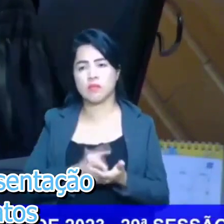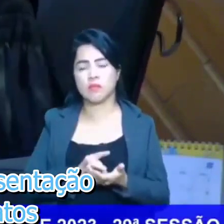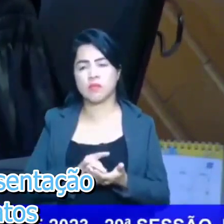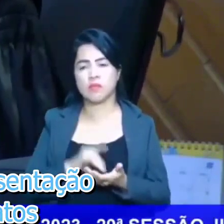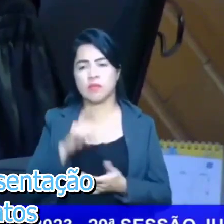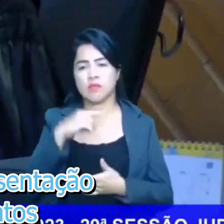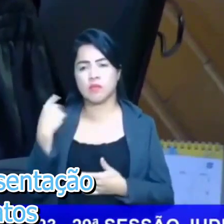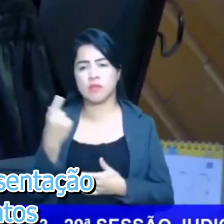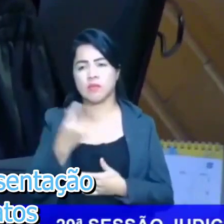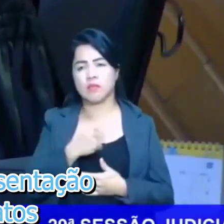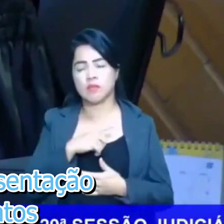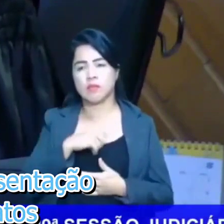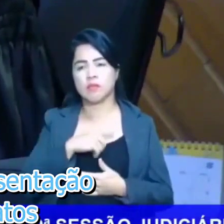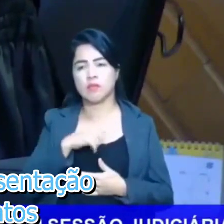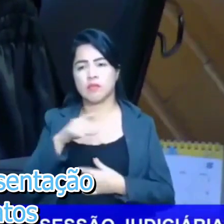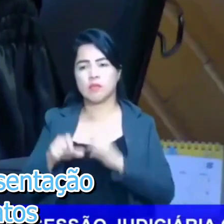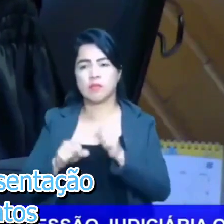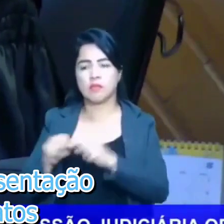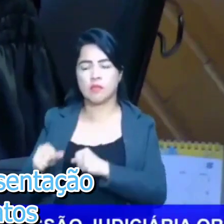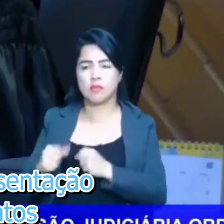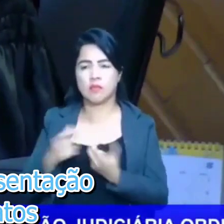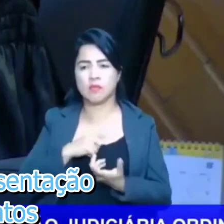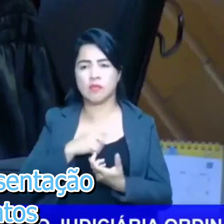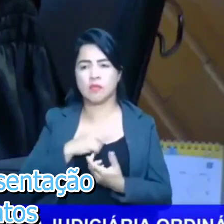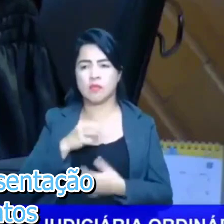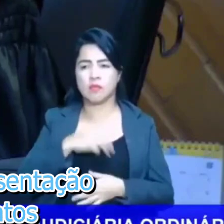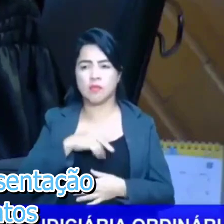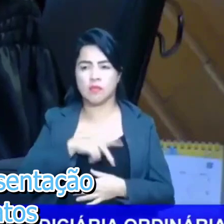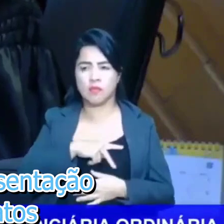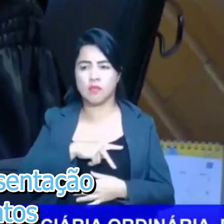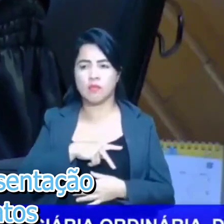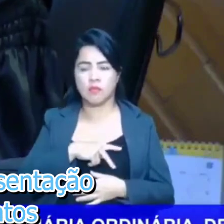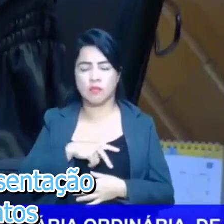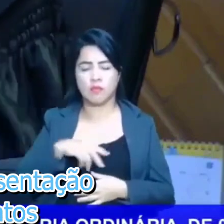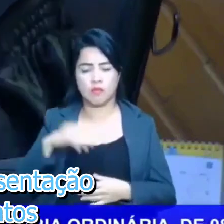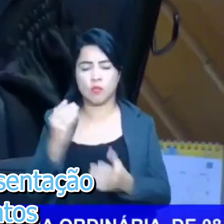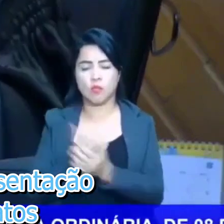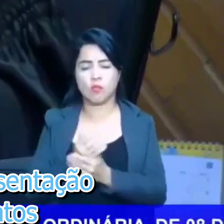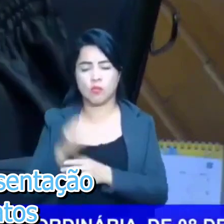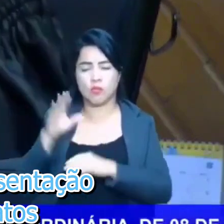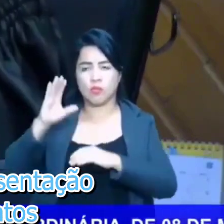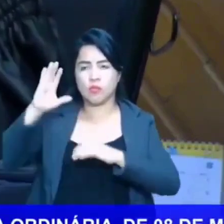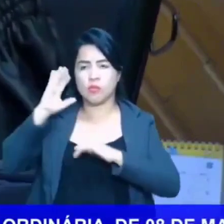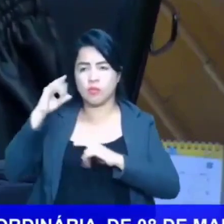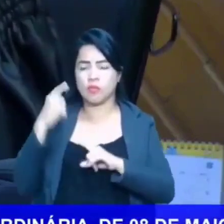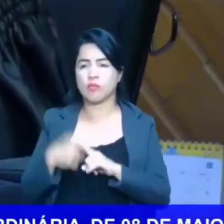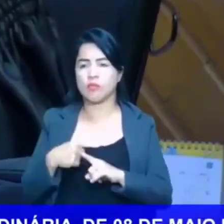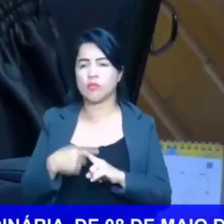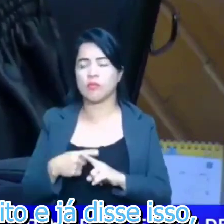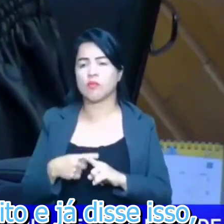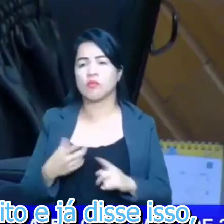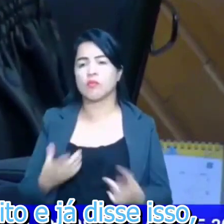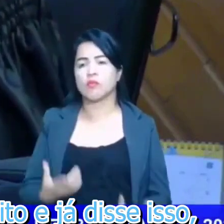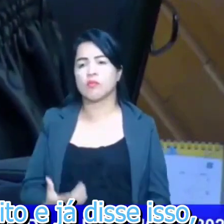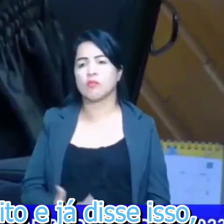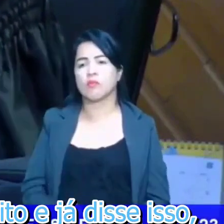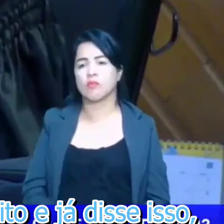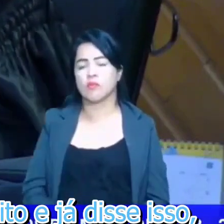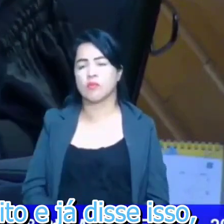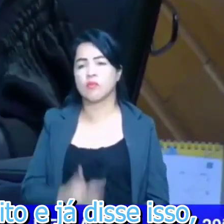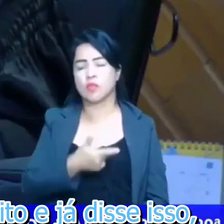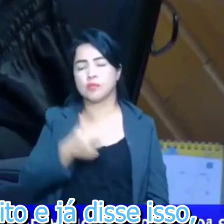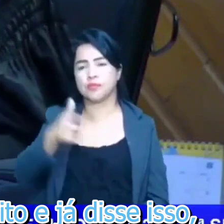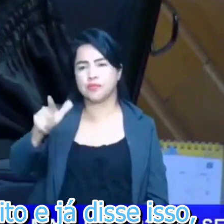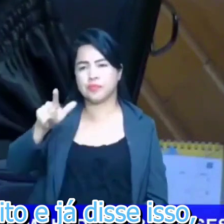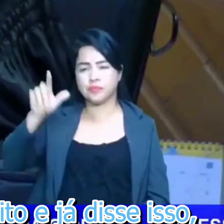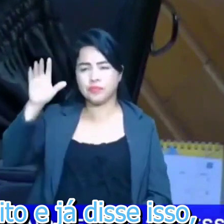né, nós acolhermos a representação do Ministério Público para condenar esses candidatos, porque... em